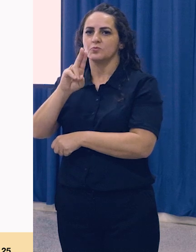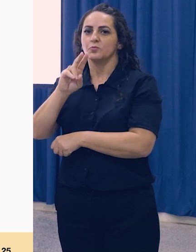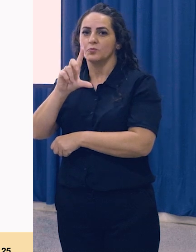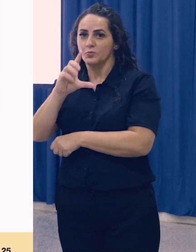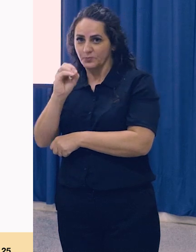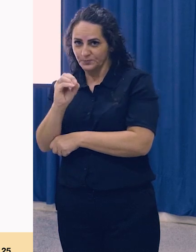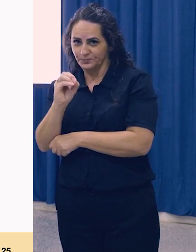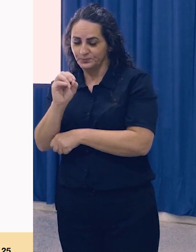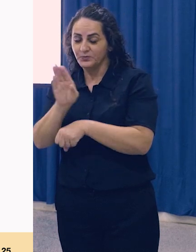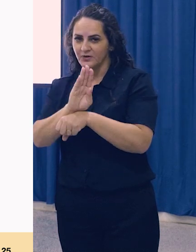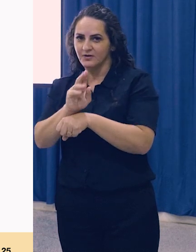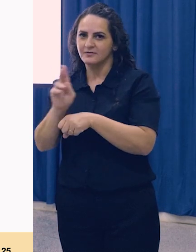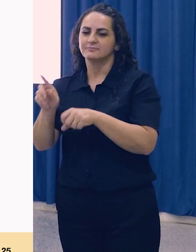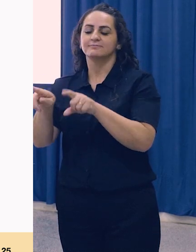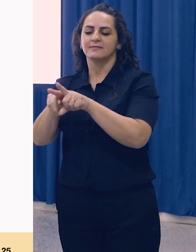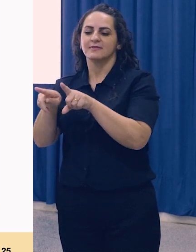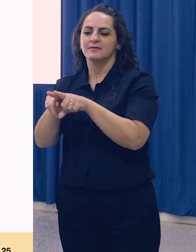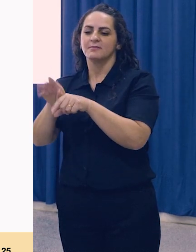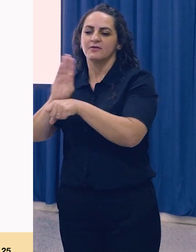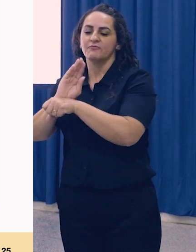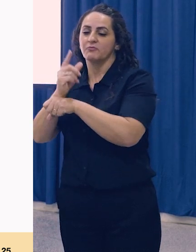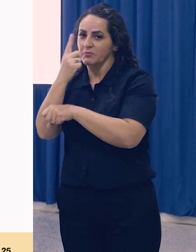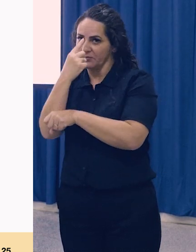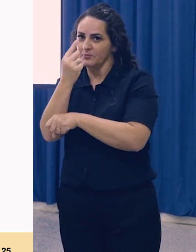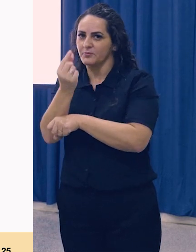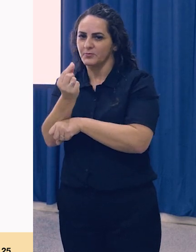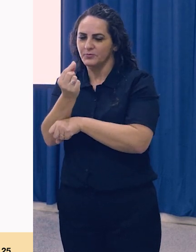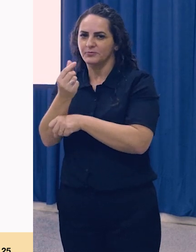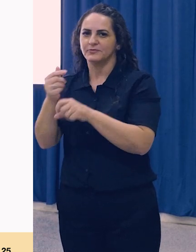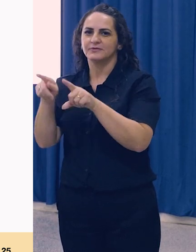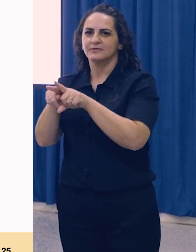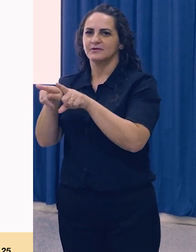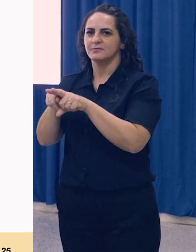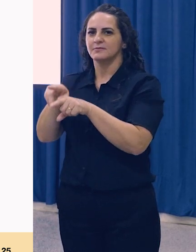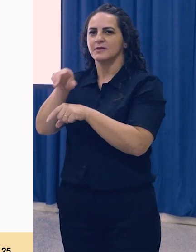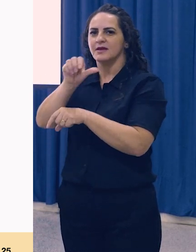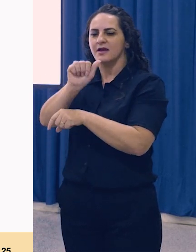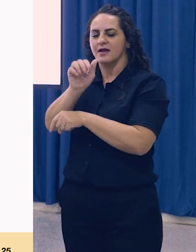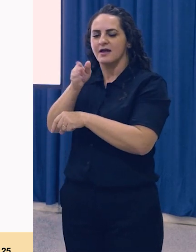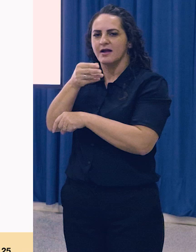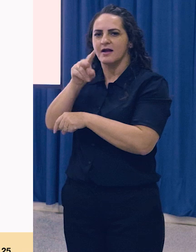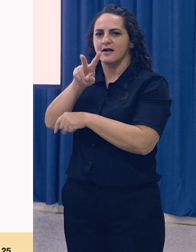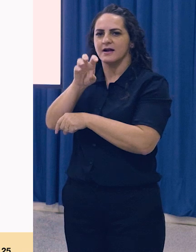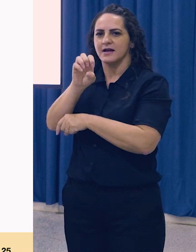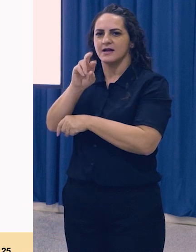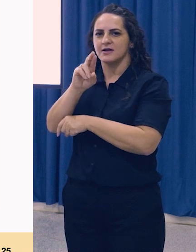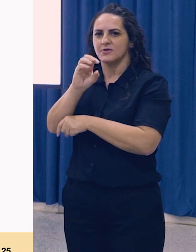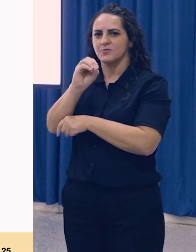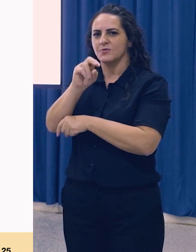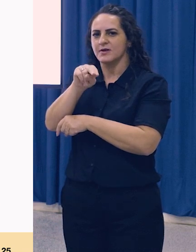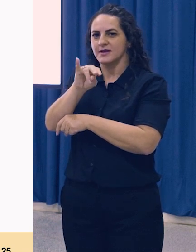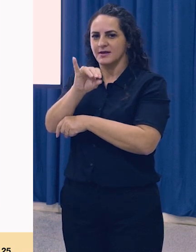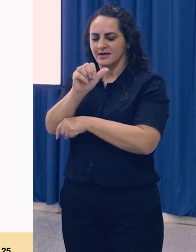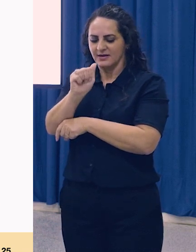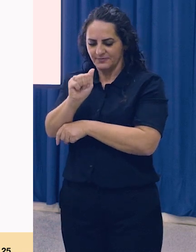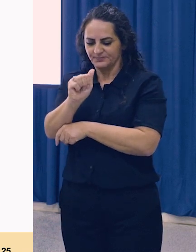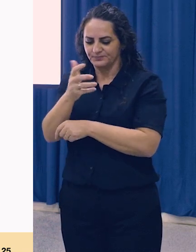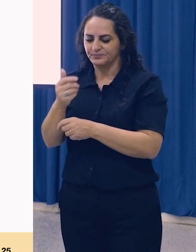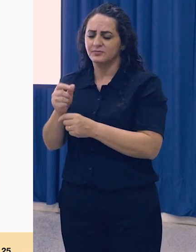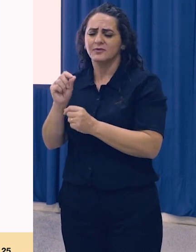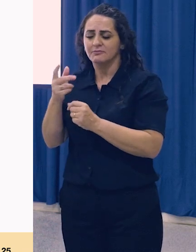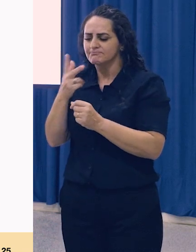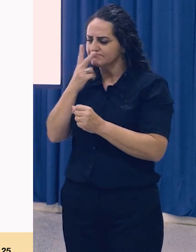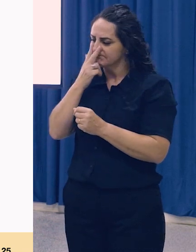Crepúsculo, A Bruxa, e esse é Verônica, um filme de terror que, enfim, tem a garra e tal. Nós percebemos